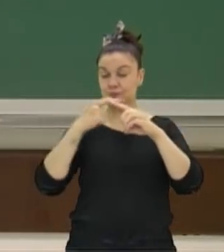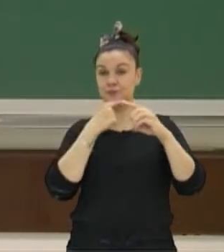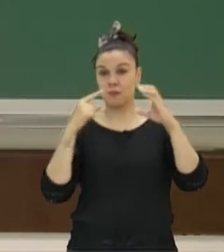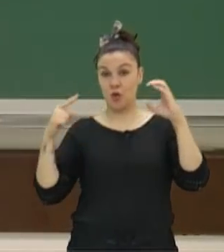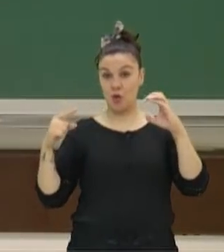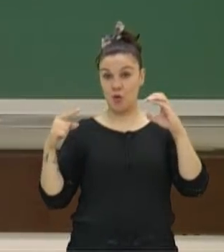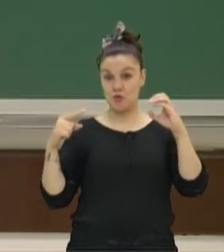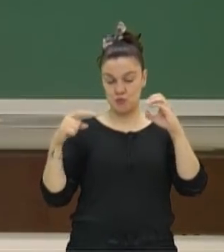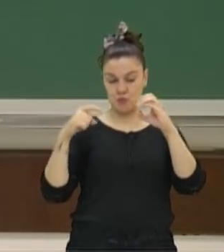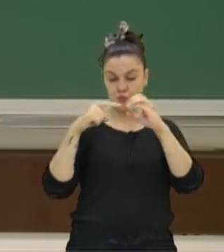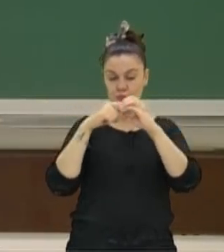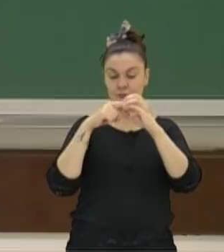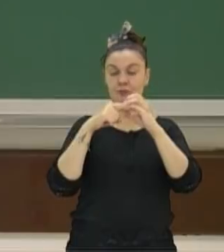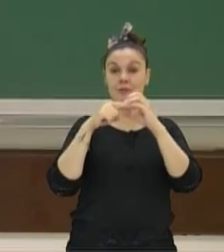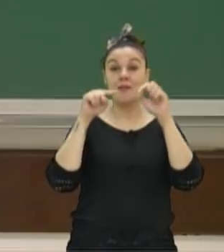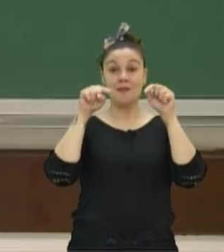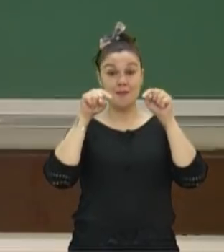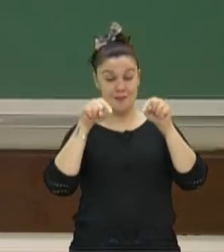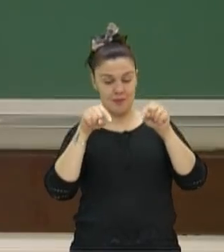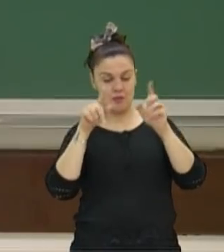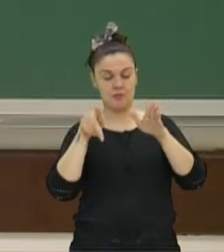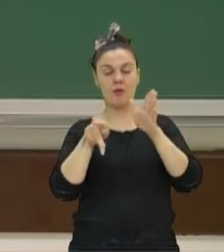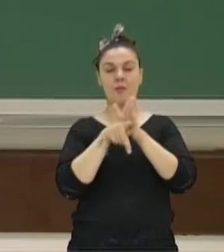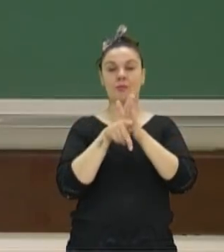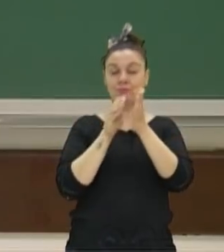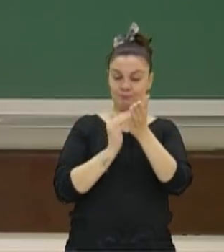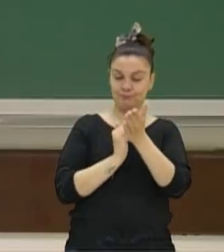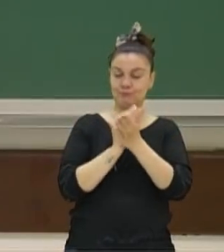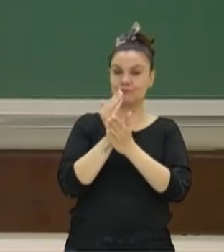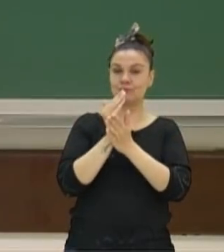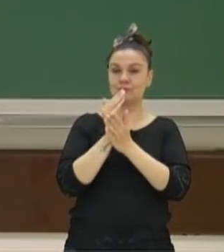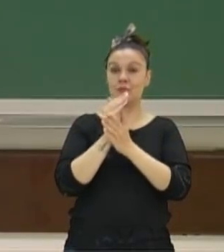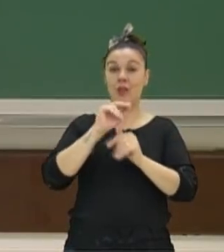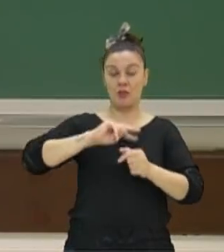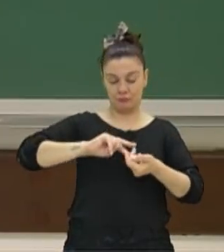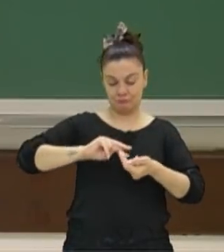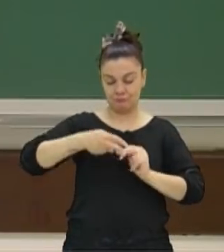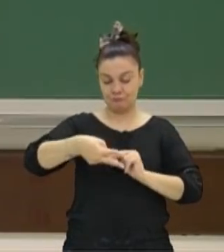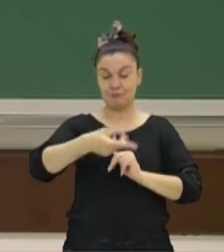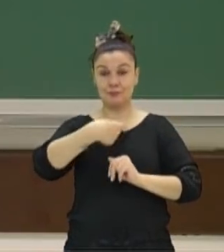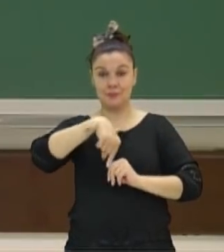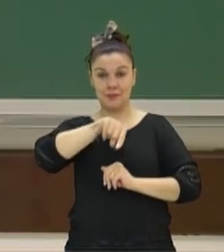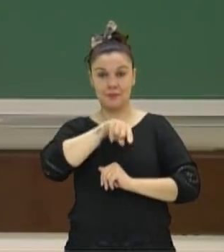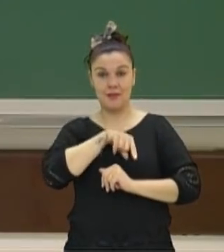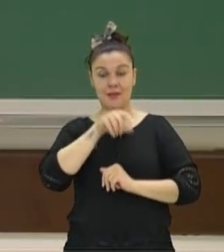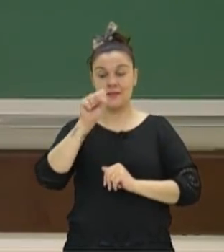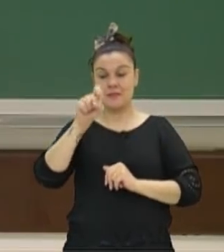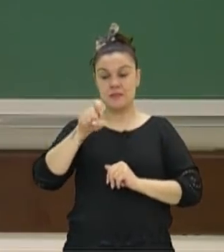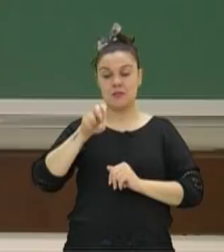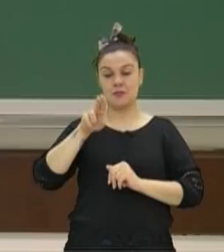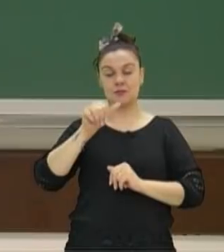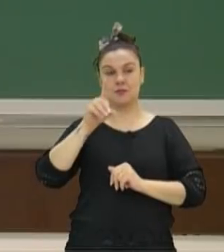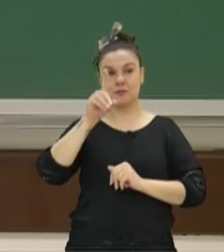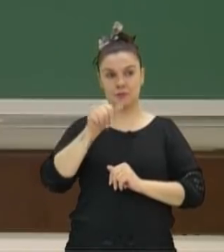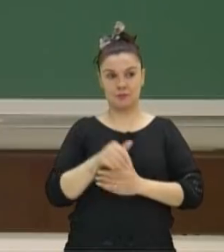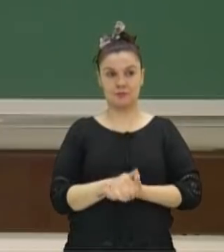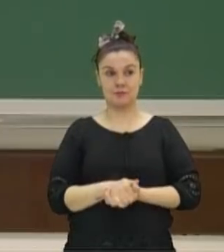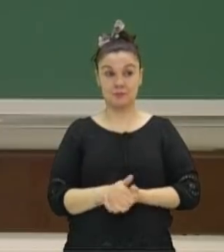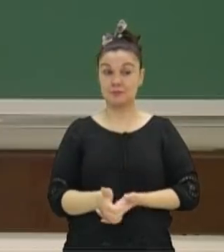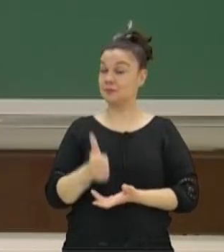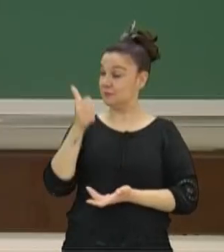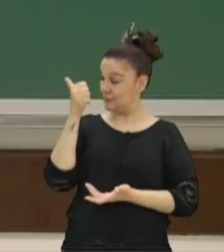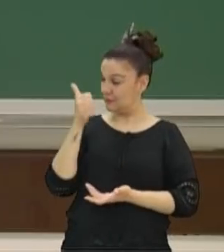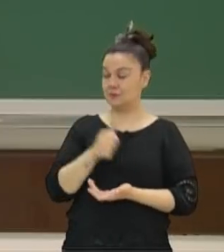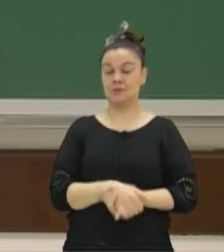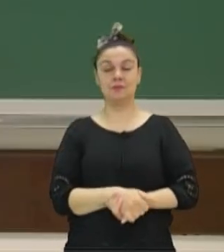dois gametas. É isso aqui que caracteriza a nossa reprodução como sexuada, né? E aí é que vai